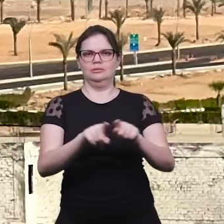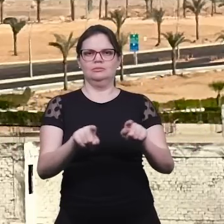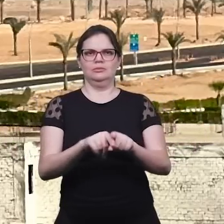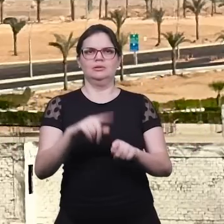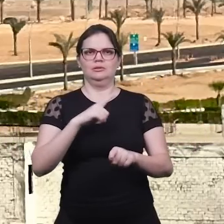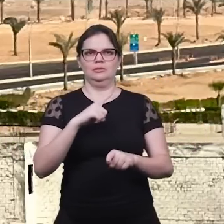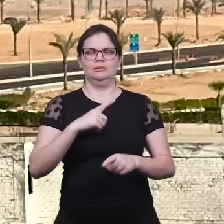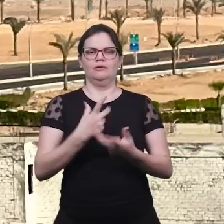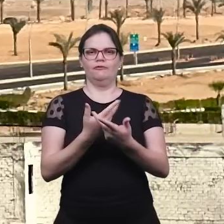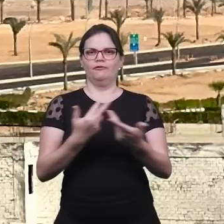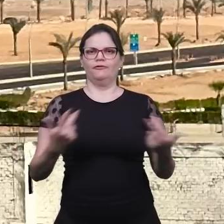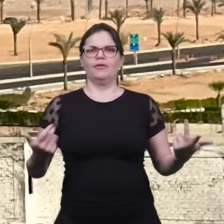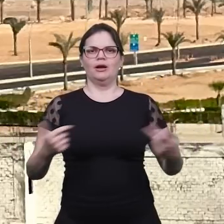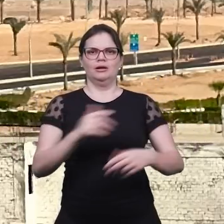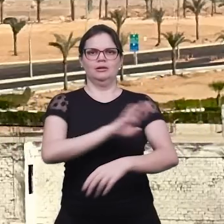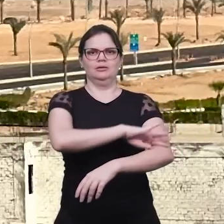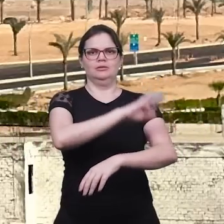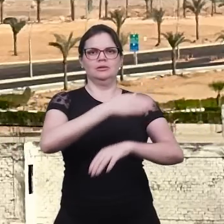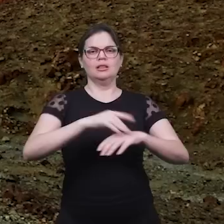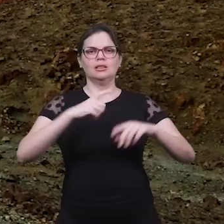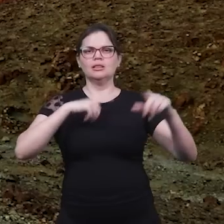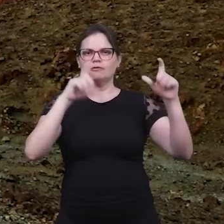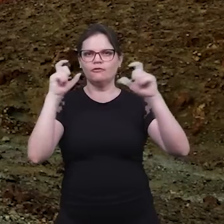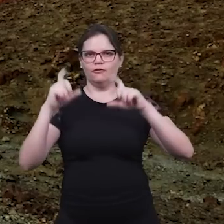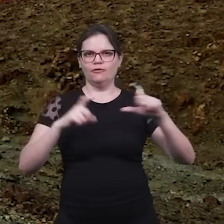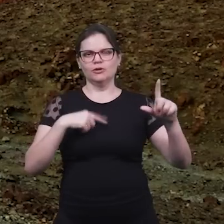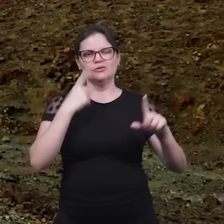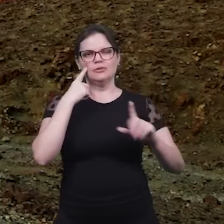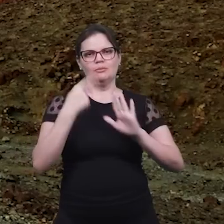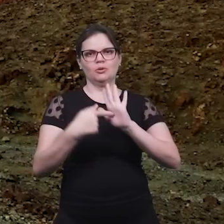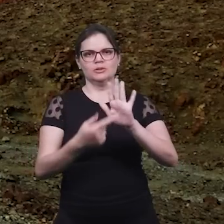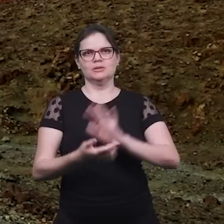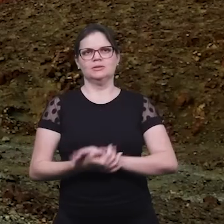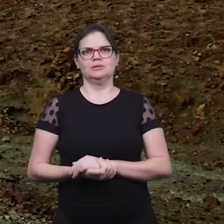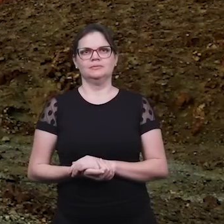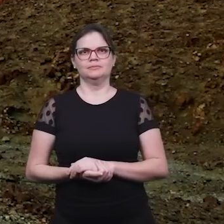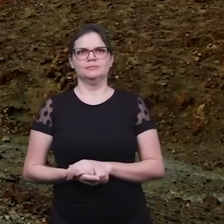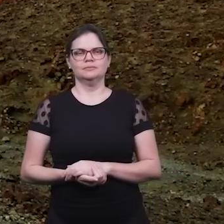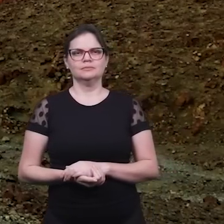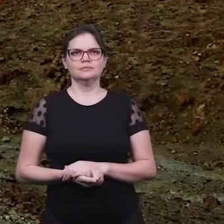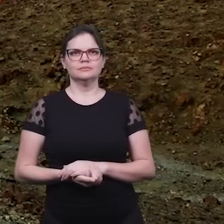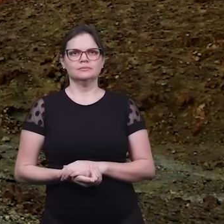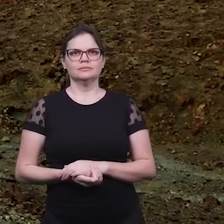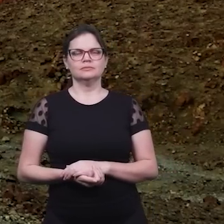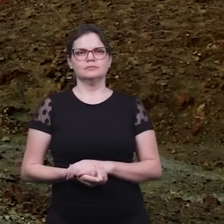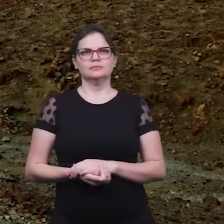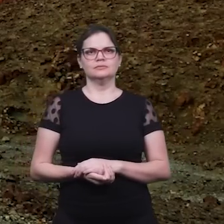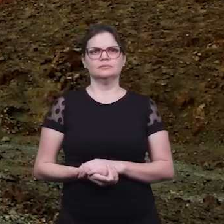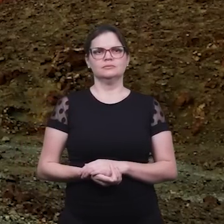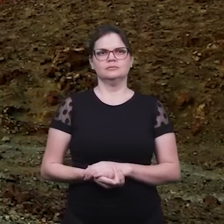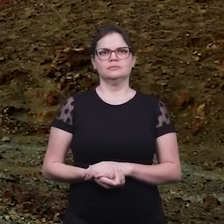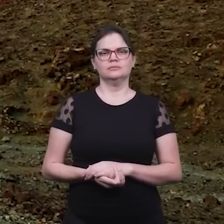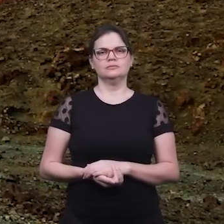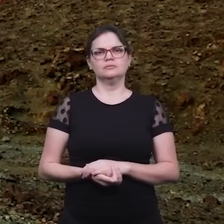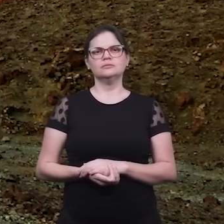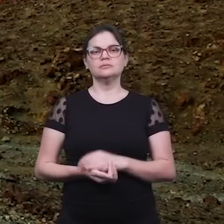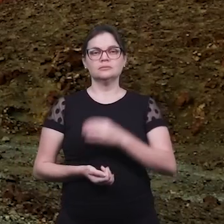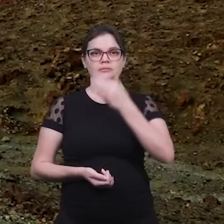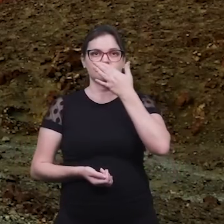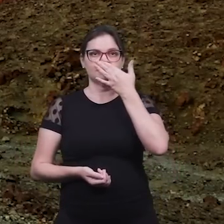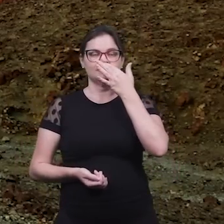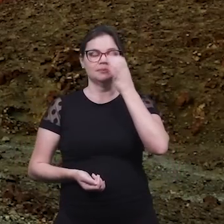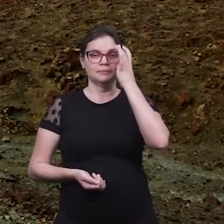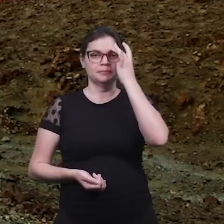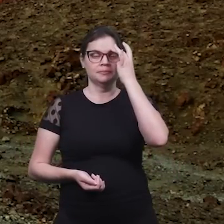na região do Sinai, fala que eles chegaram foi no segundo mês,